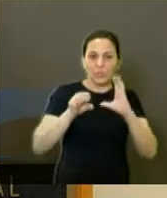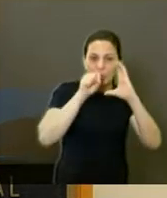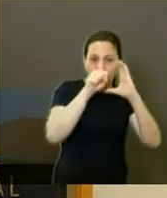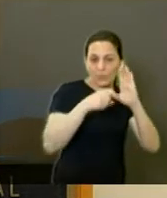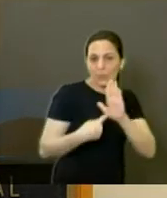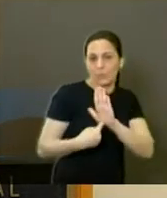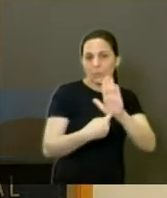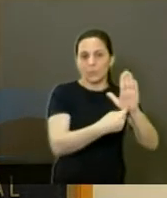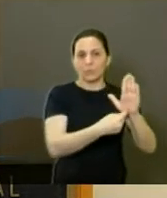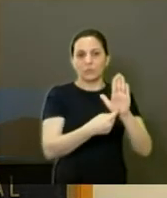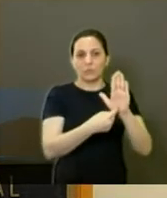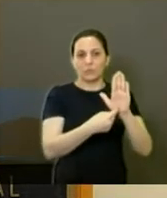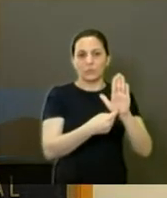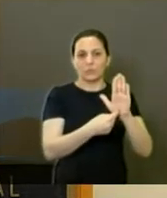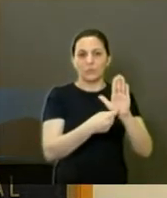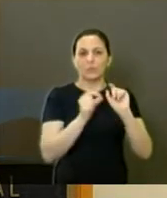apresentado,